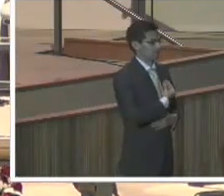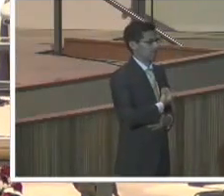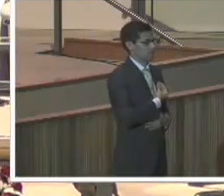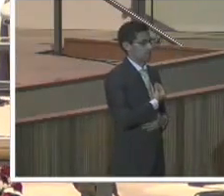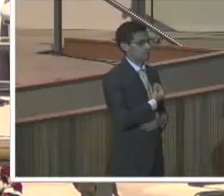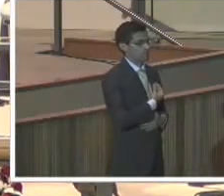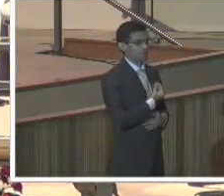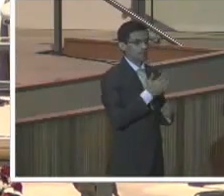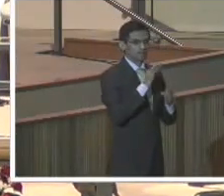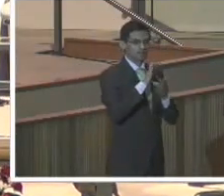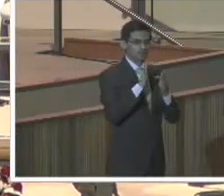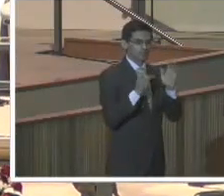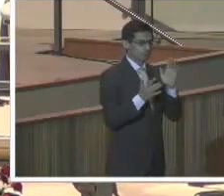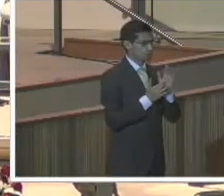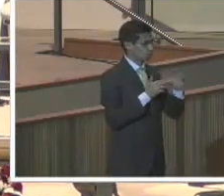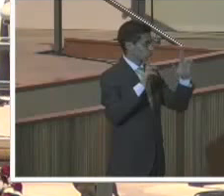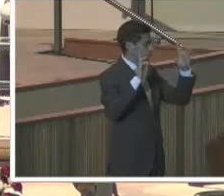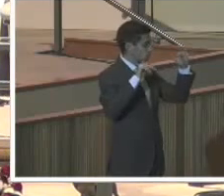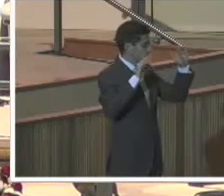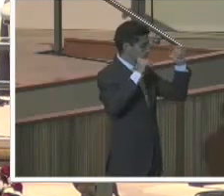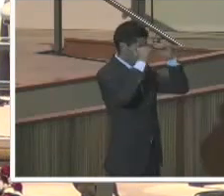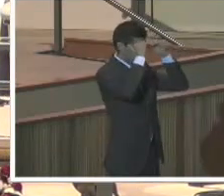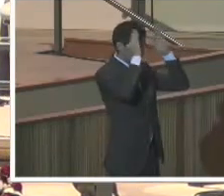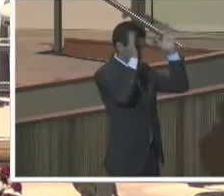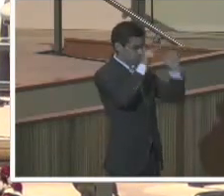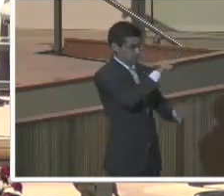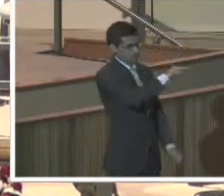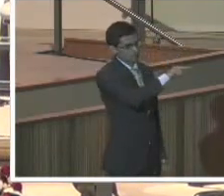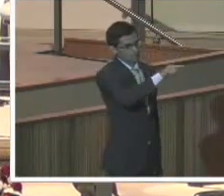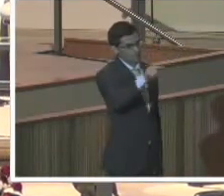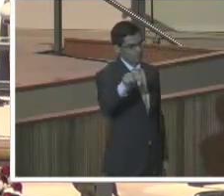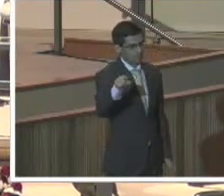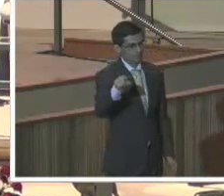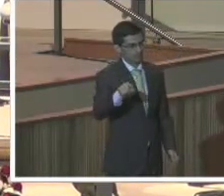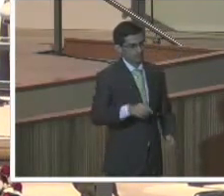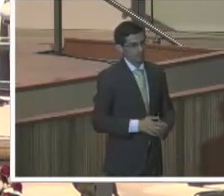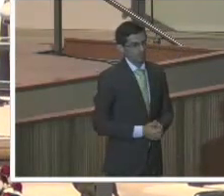Jesus não desiste da gente.